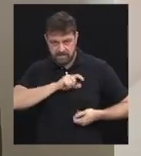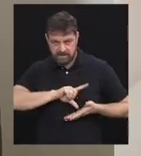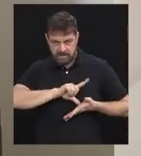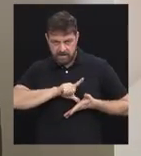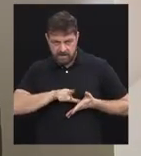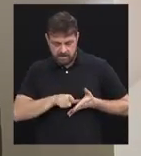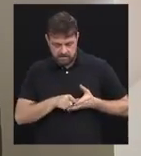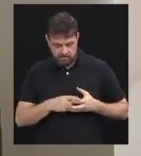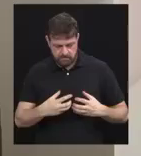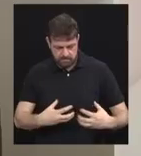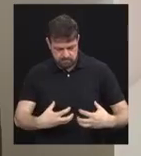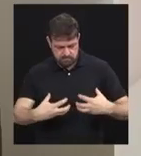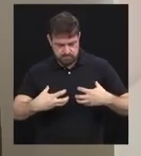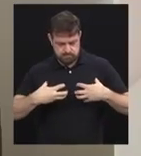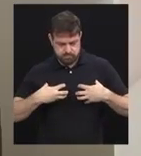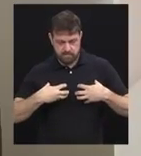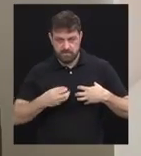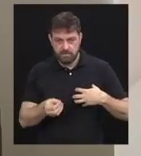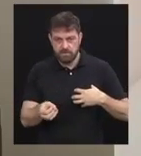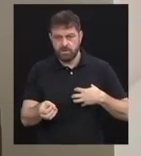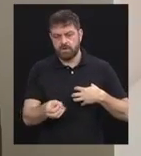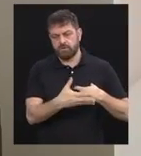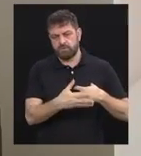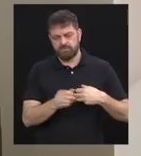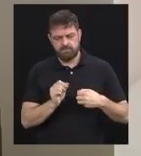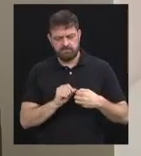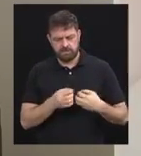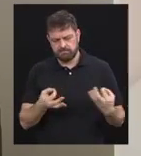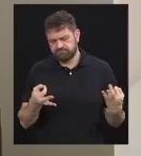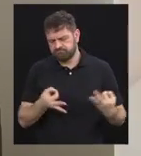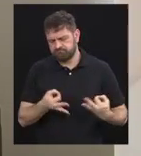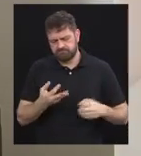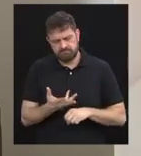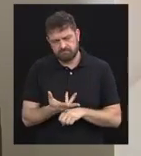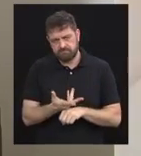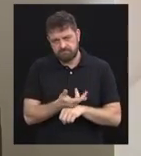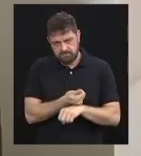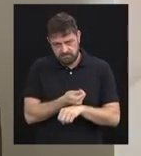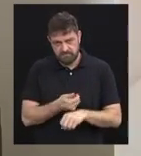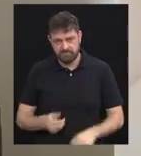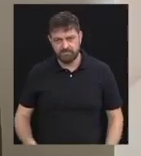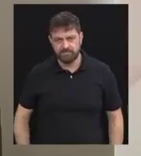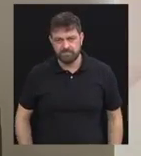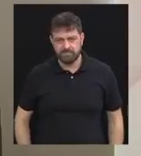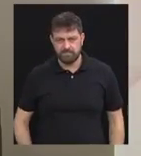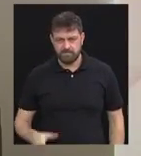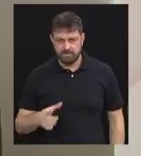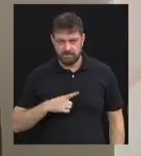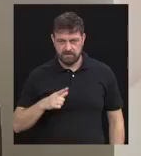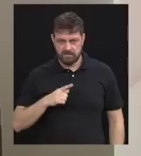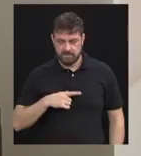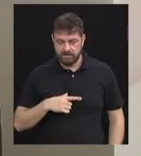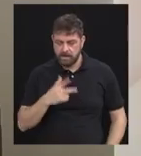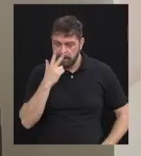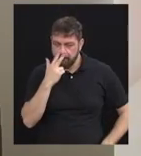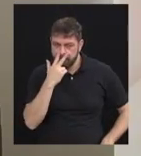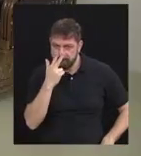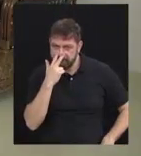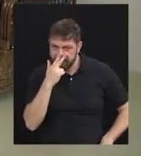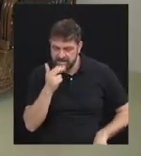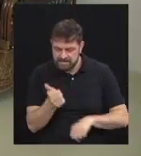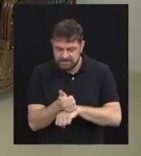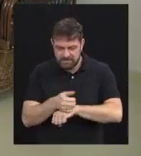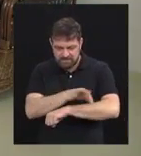oncoplástica, que faz a cirurgia de reconstrução mamária. Eles são verdadeiros